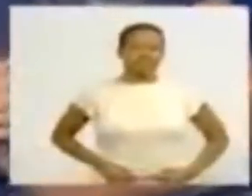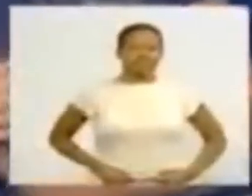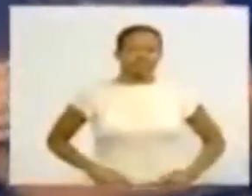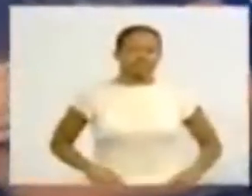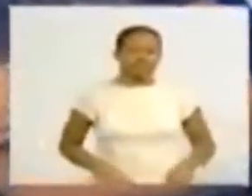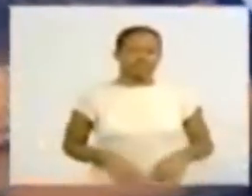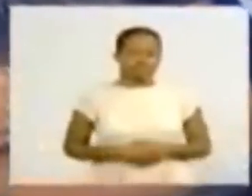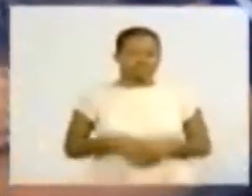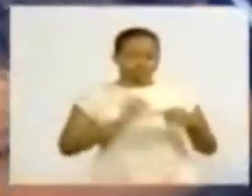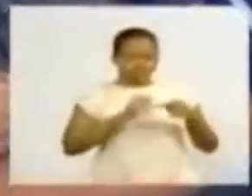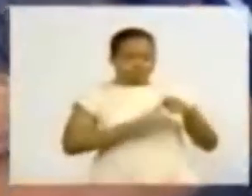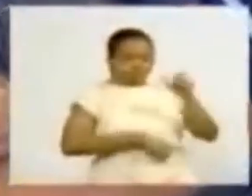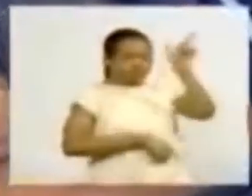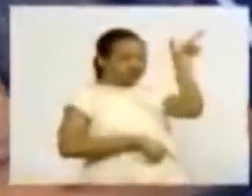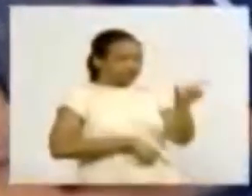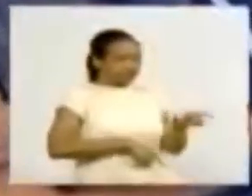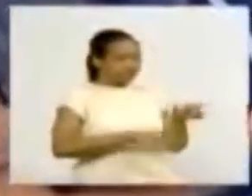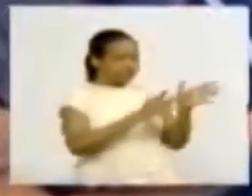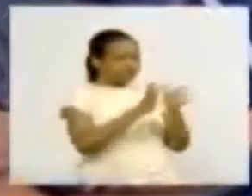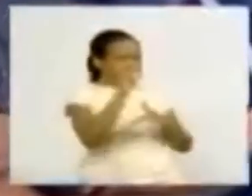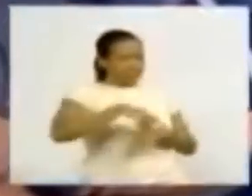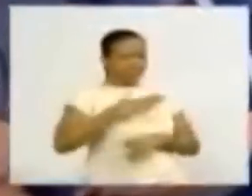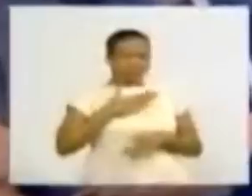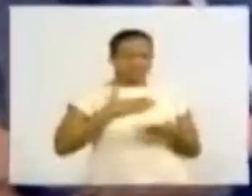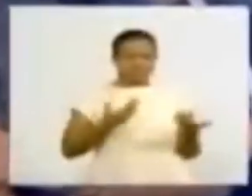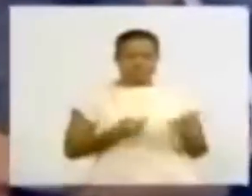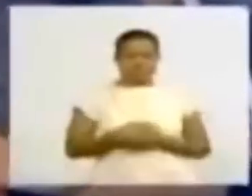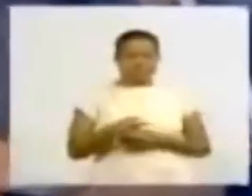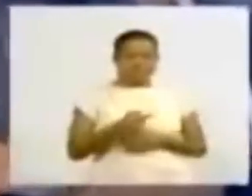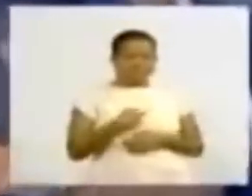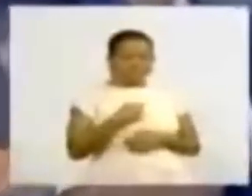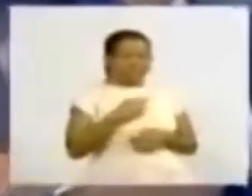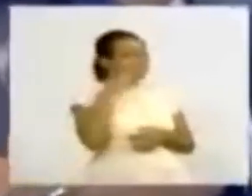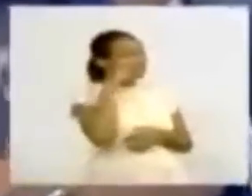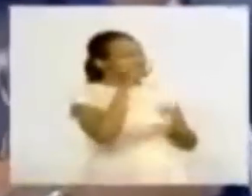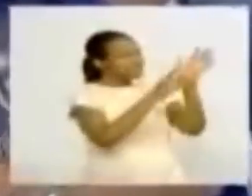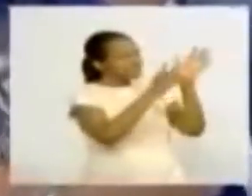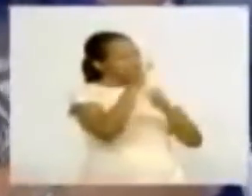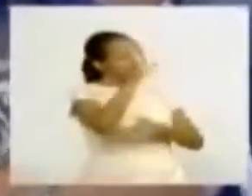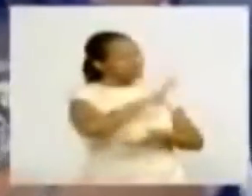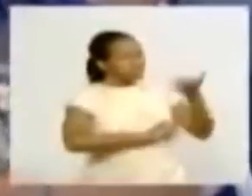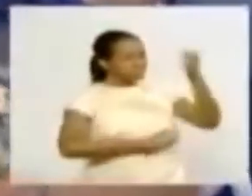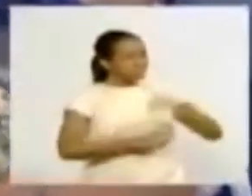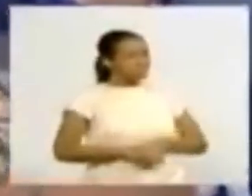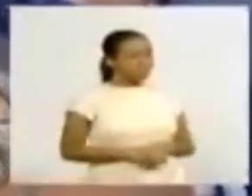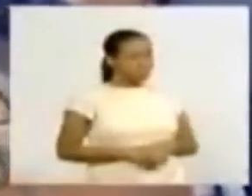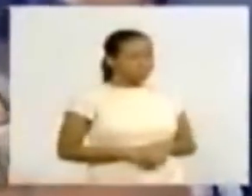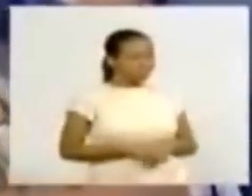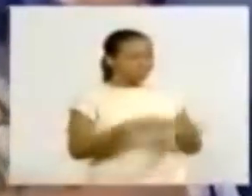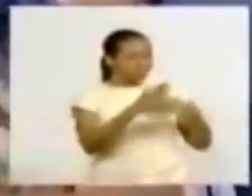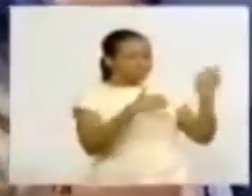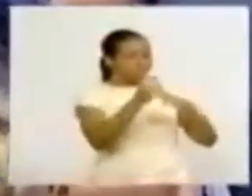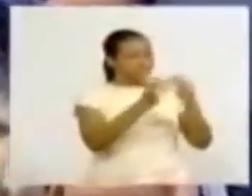Porque essa imagem é a minha. Eu me identifico com esse olhar. Eu me identifico com essa